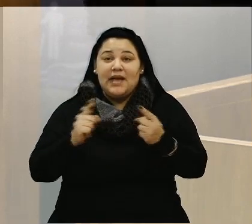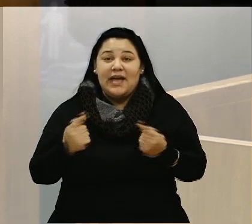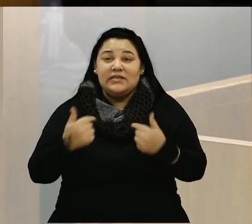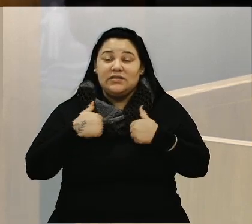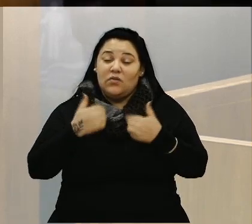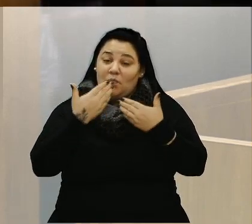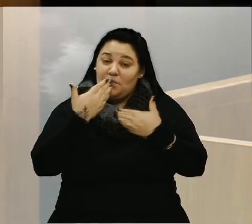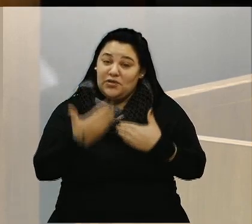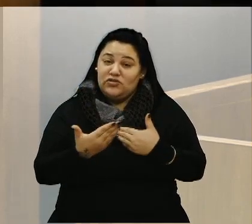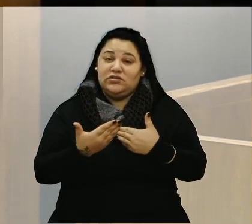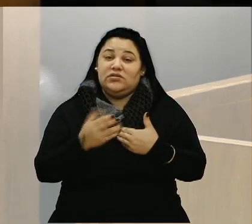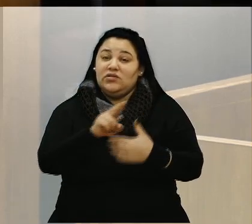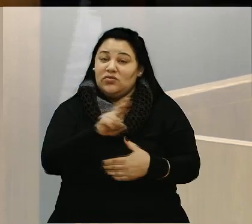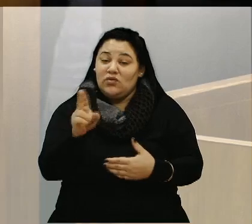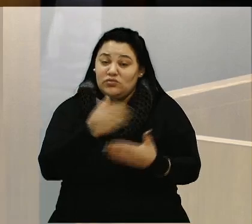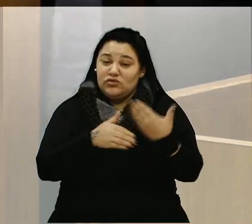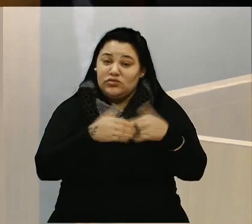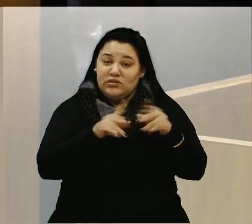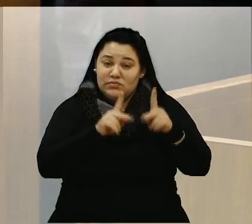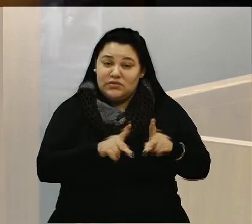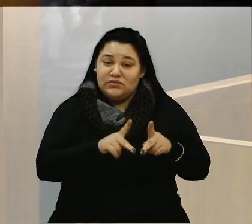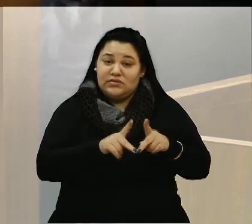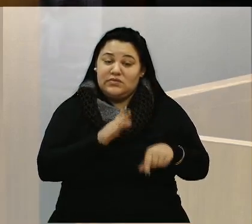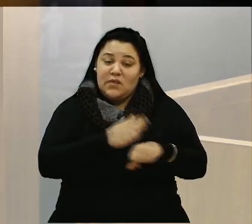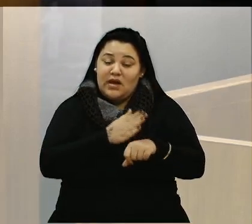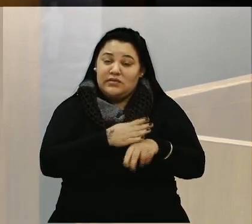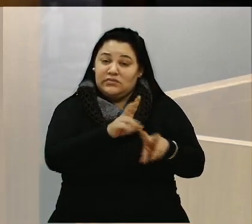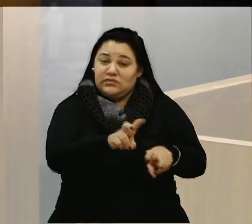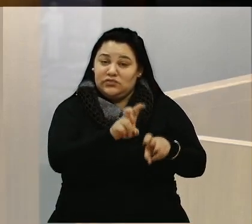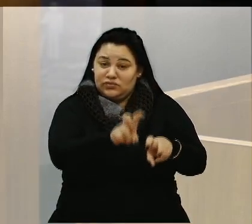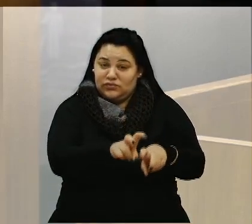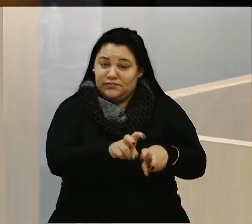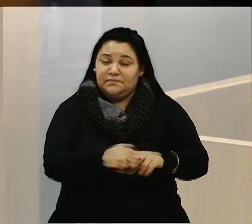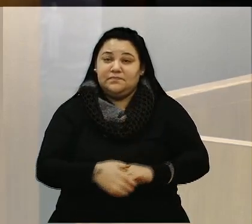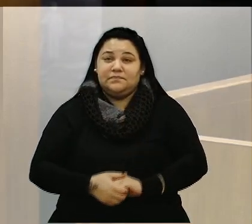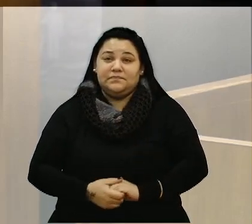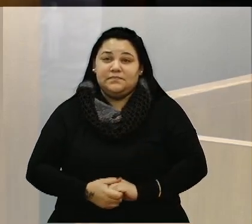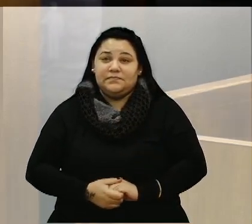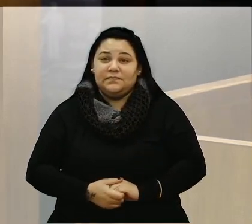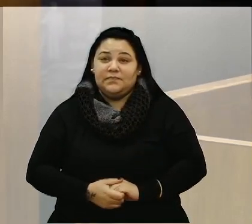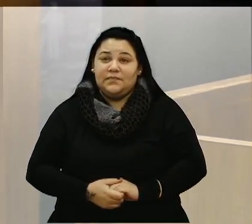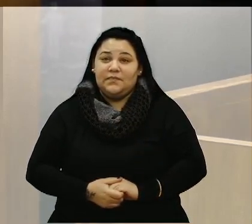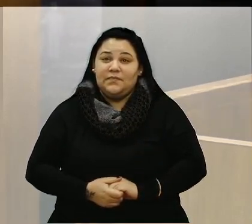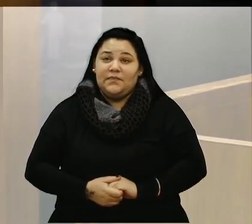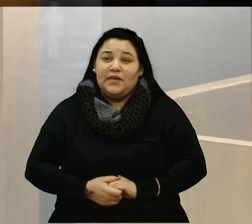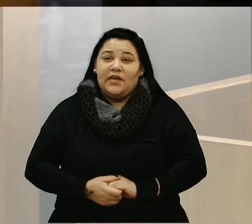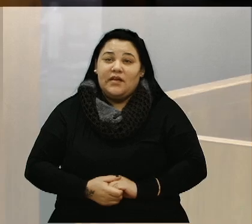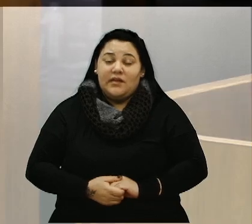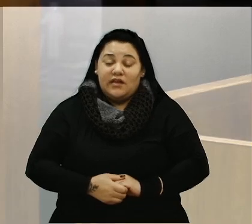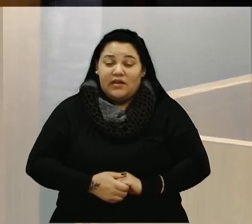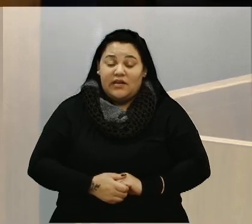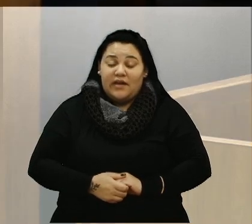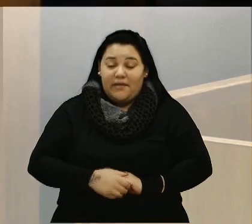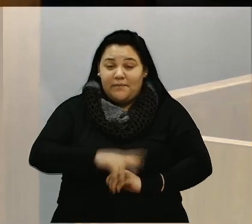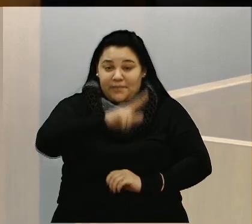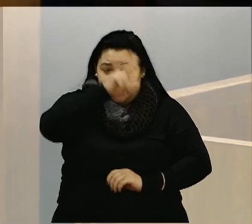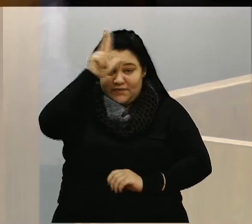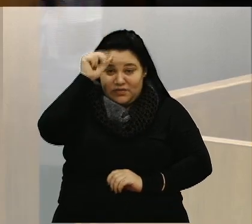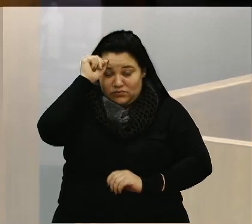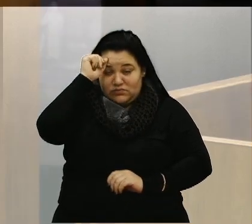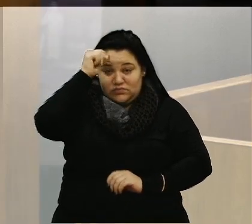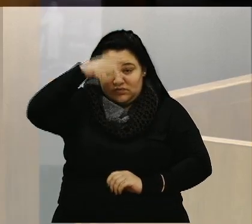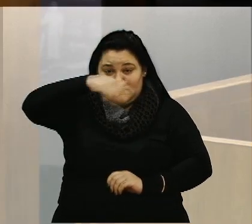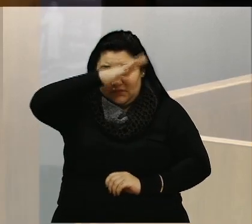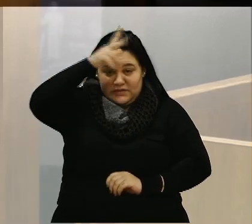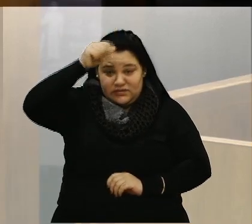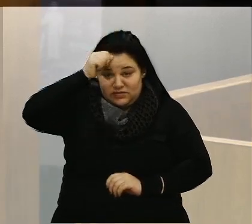aqui em nome de todos esses pequenos agricultores, vereador Scalco, que a prefeitura de Caxias trabalhe